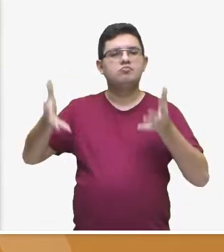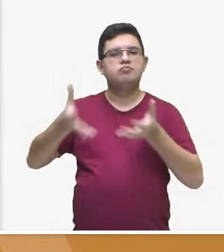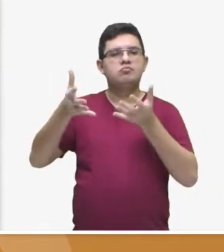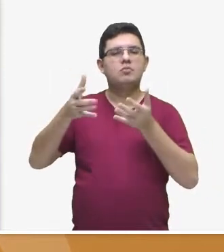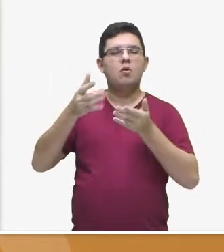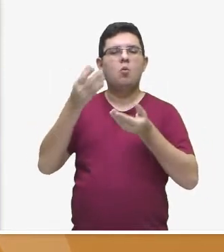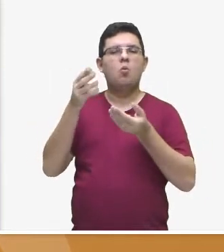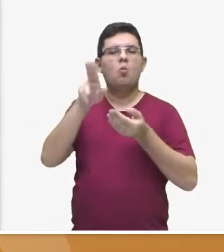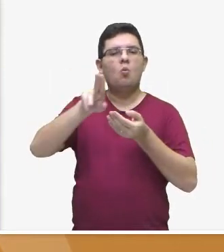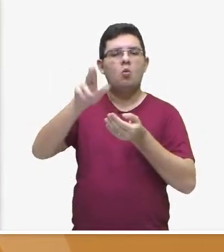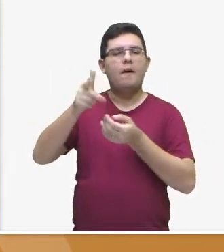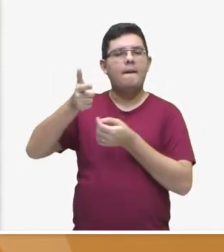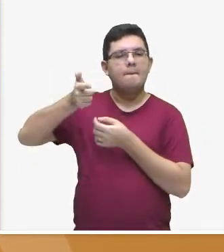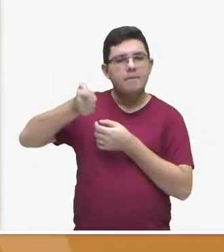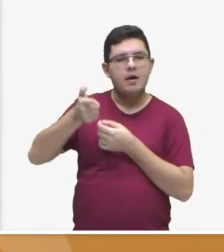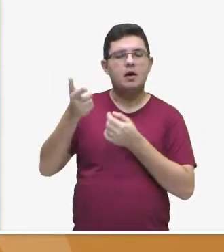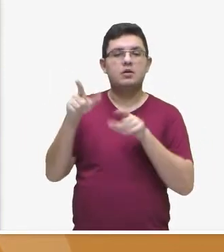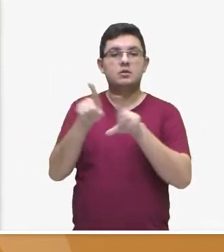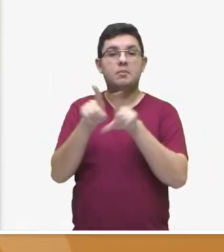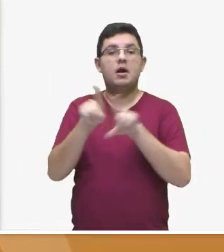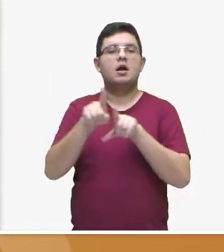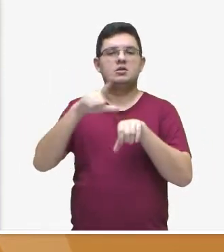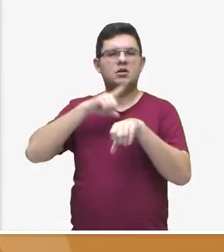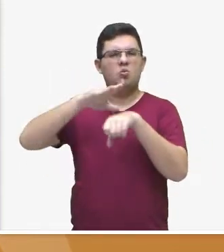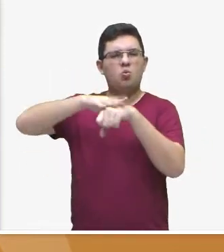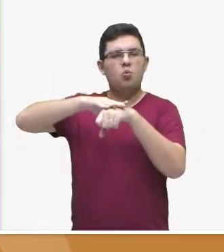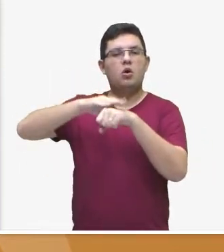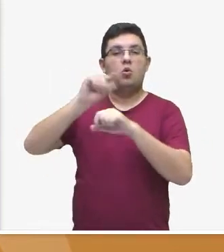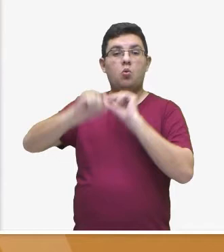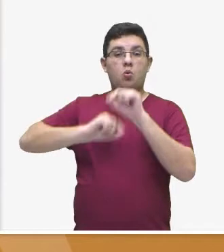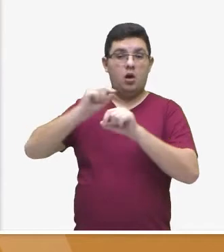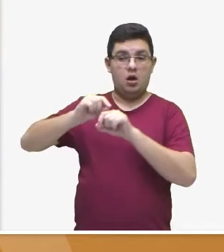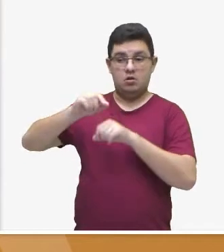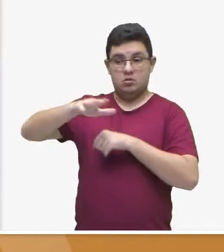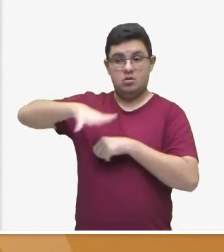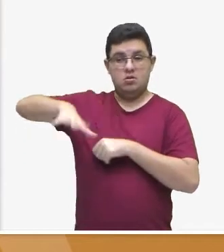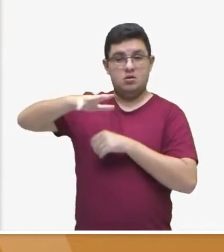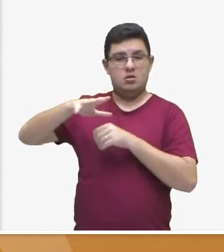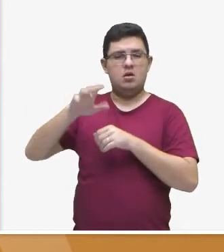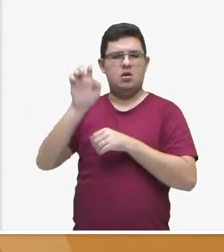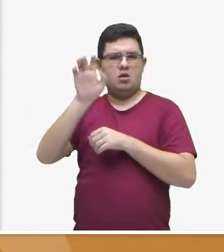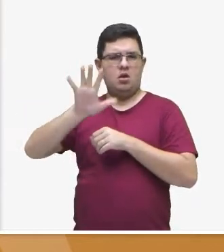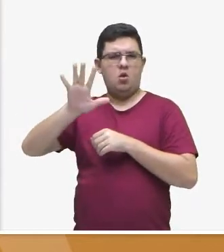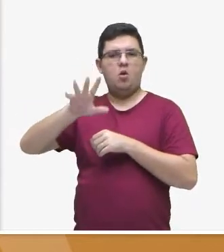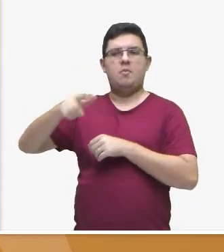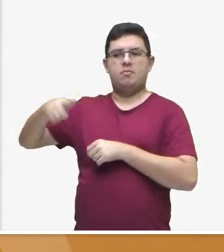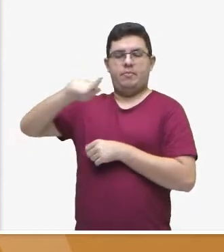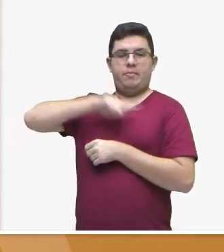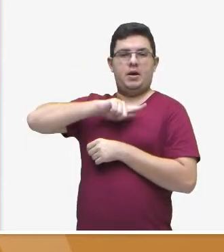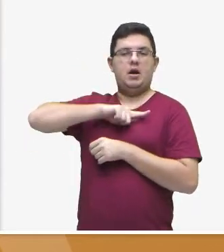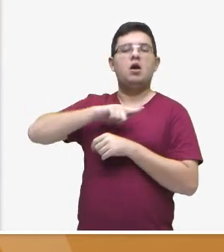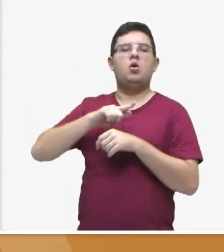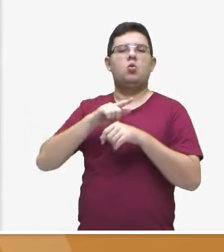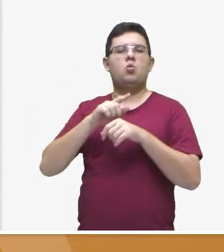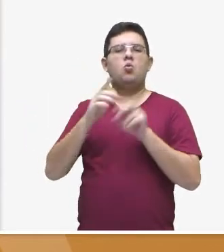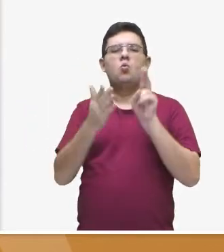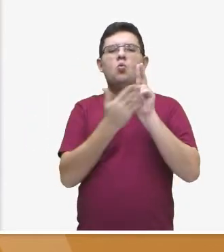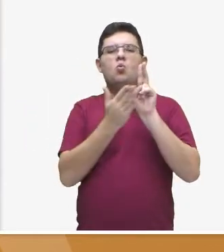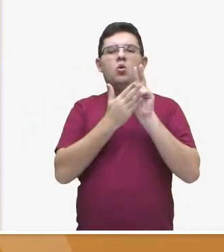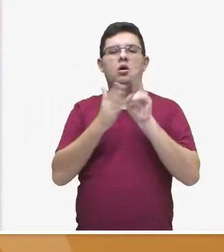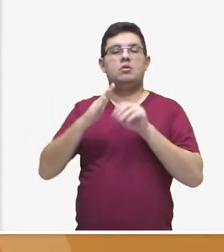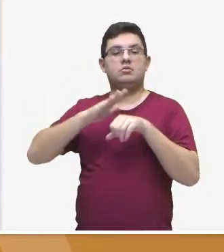pelos brancos, chegando a serem mais letais do que as próprias armas de fogo dos